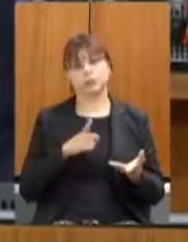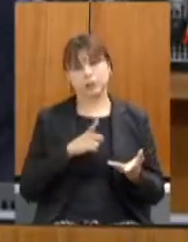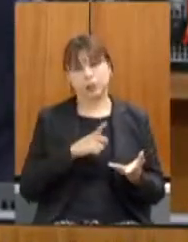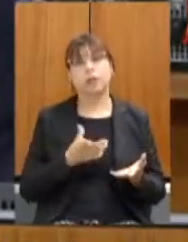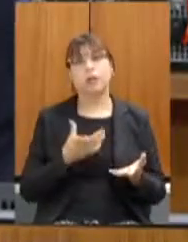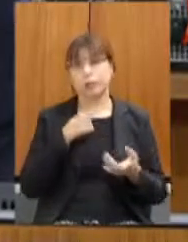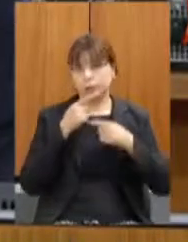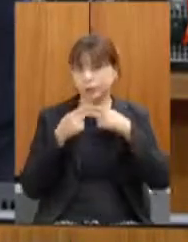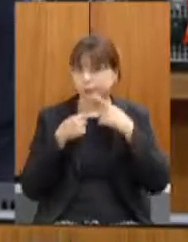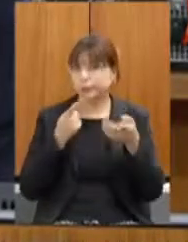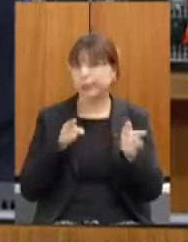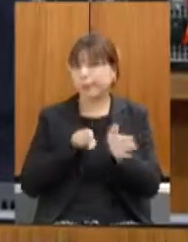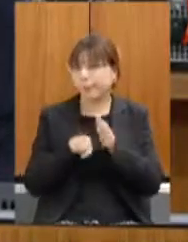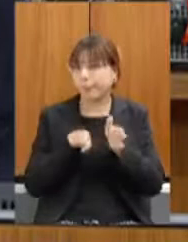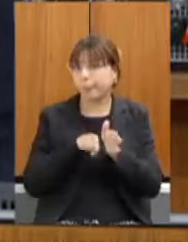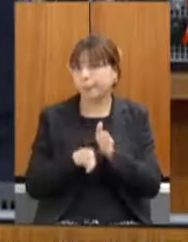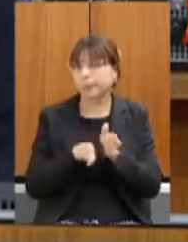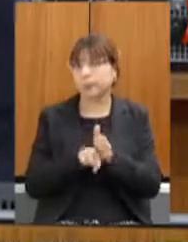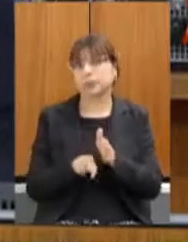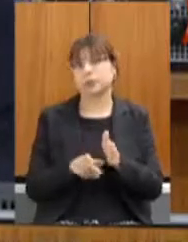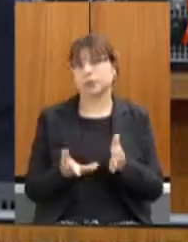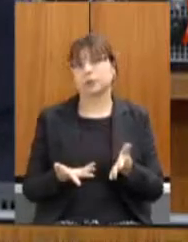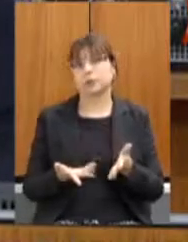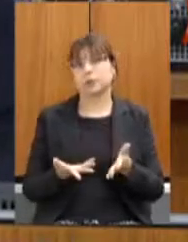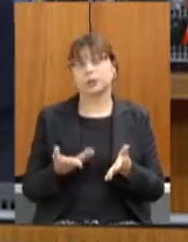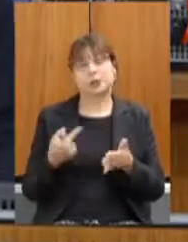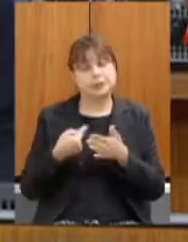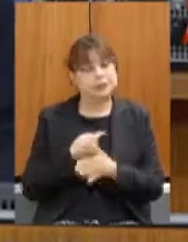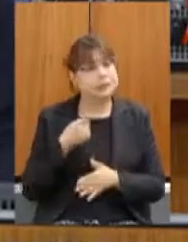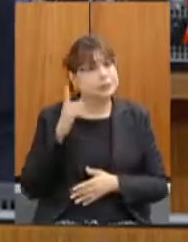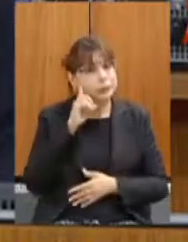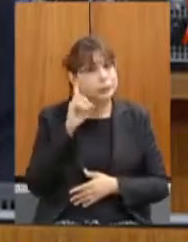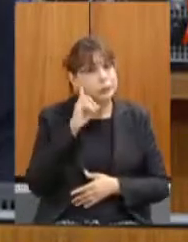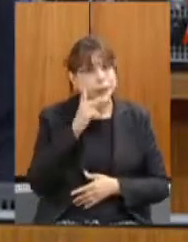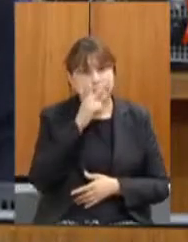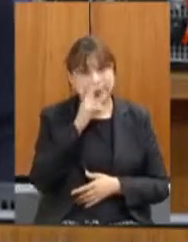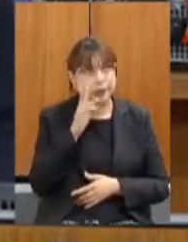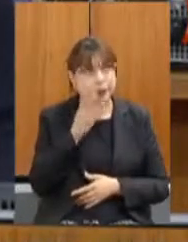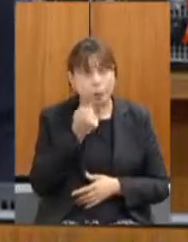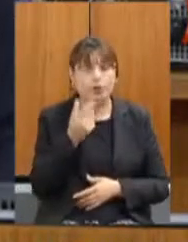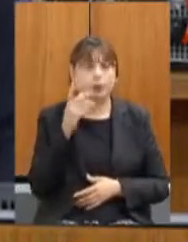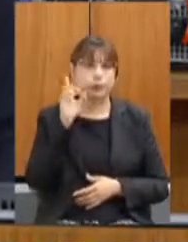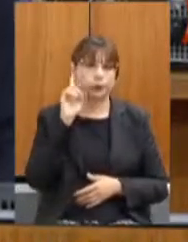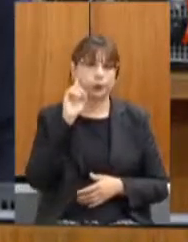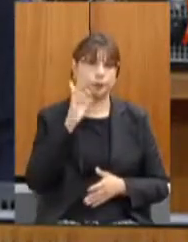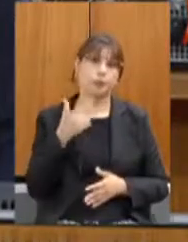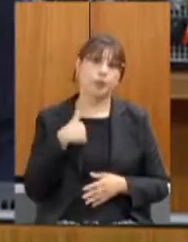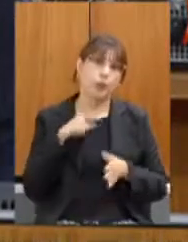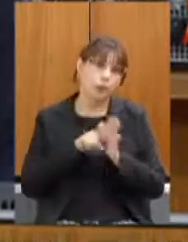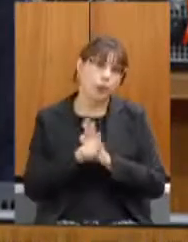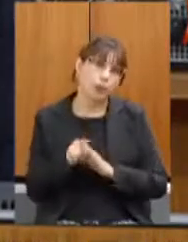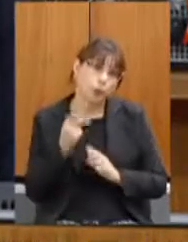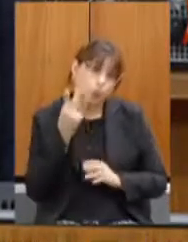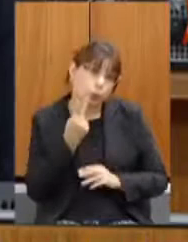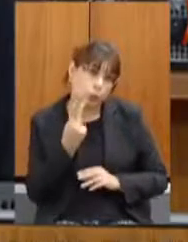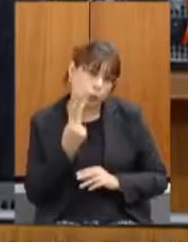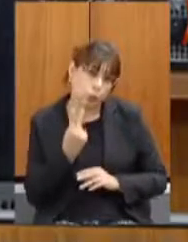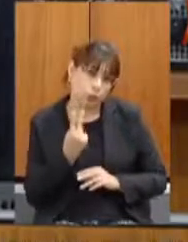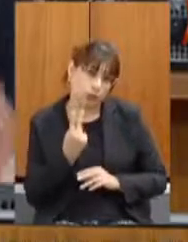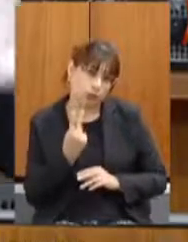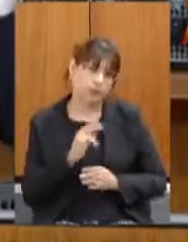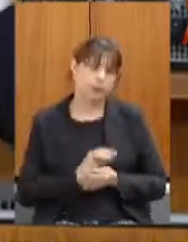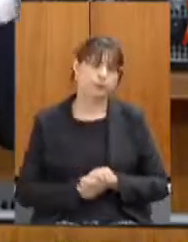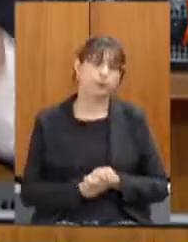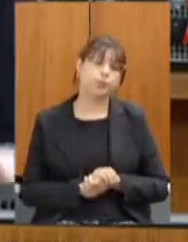É nos feita cotidianamente Então a primeira pergunta Doutor fazer só duas em relação ao hospital